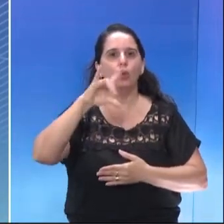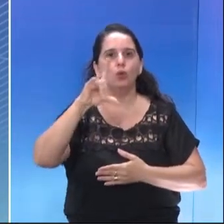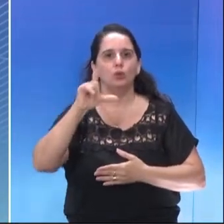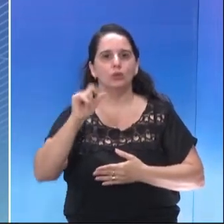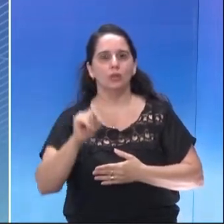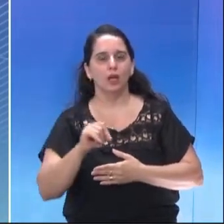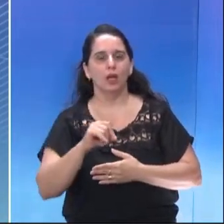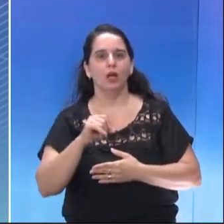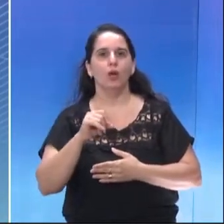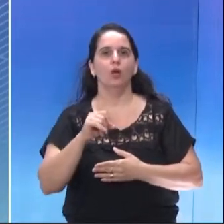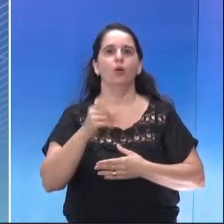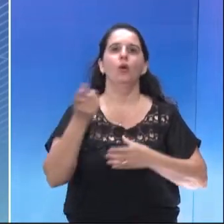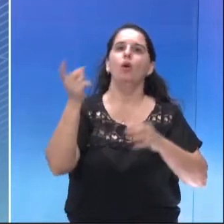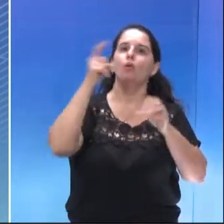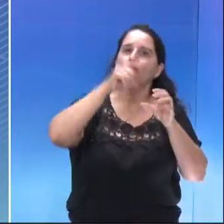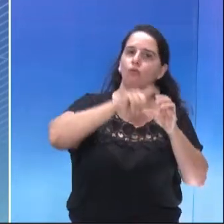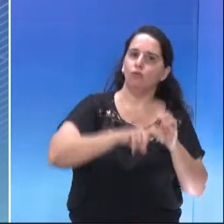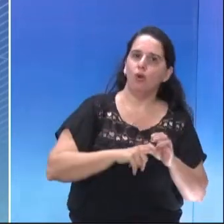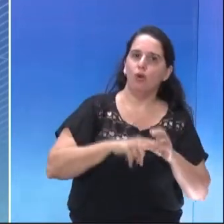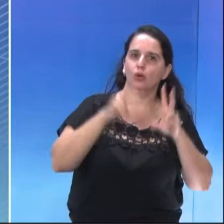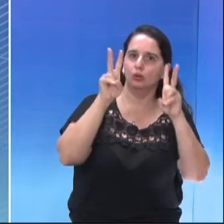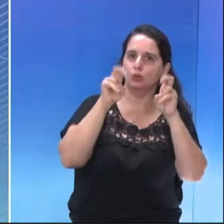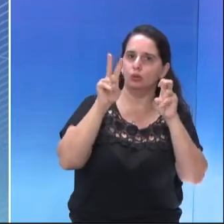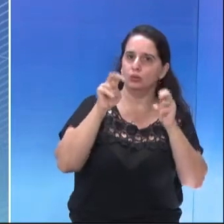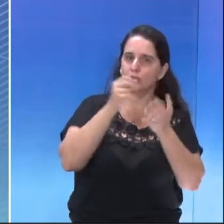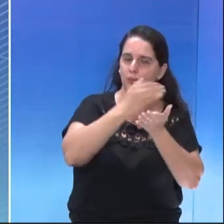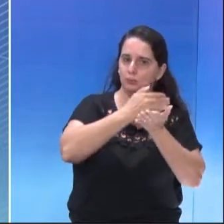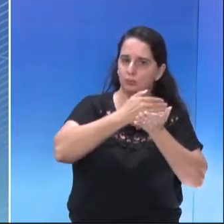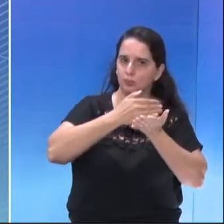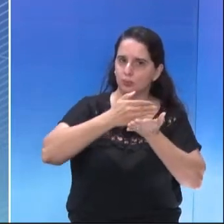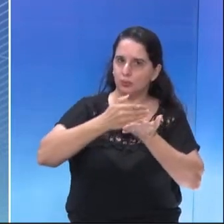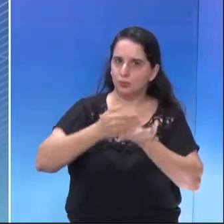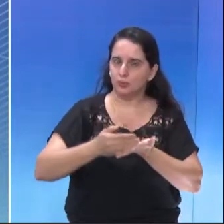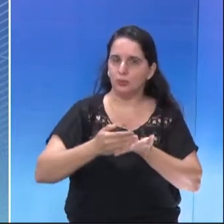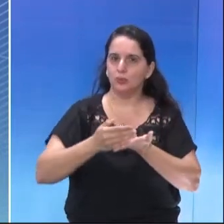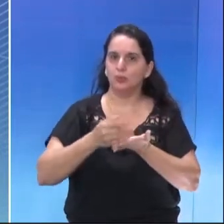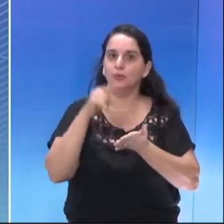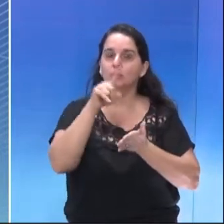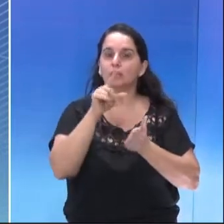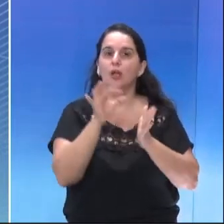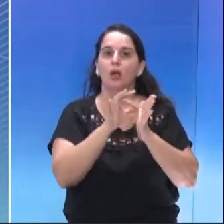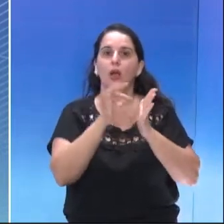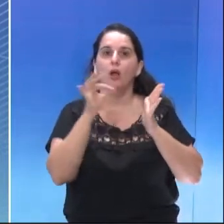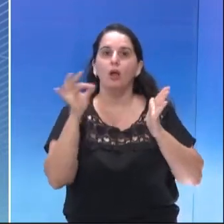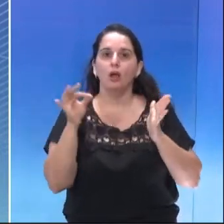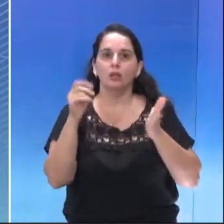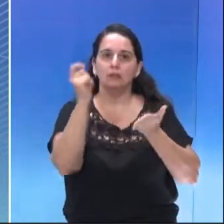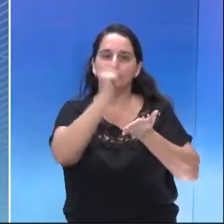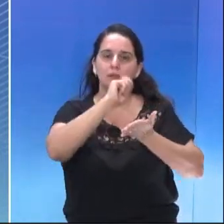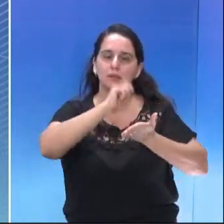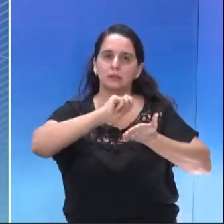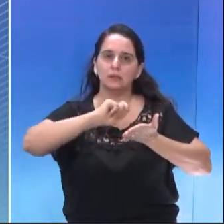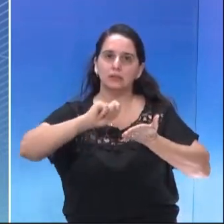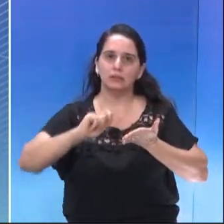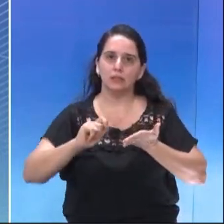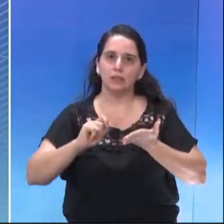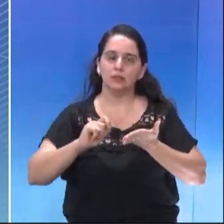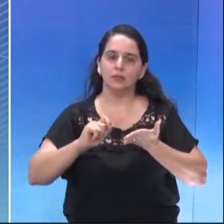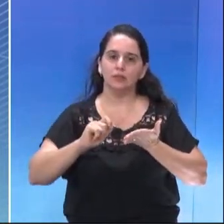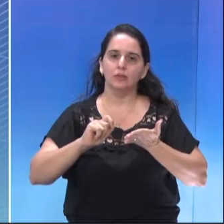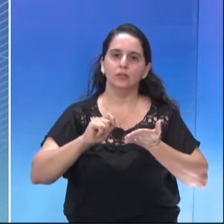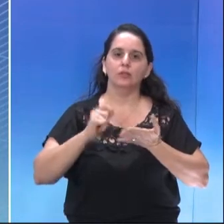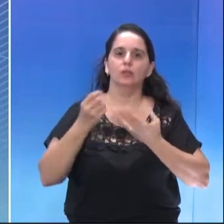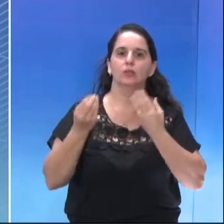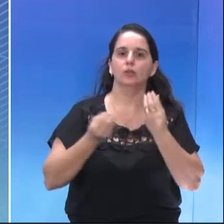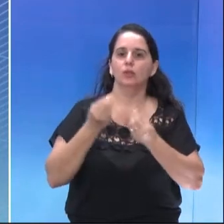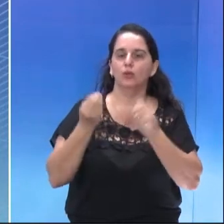conclusiva, retoma o tema inicial e você propõe e você escreve a intervenção. Isso